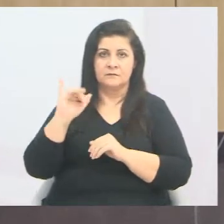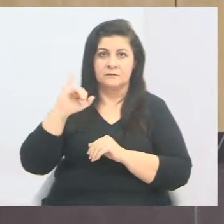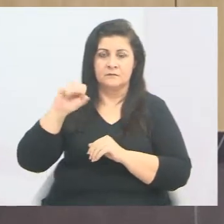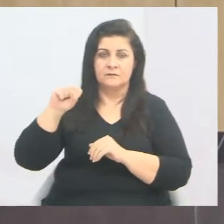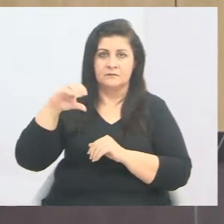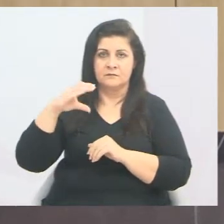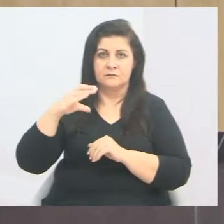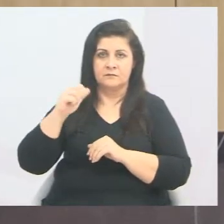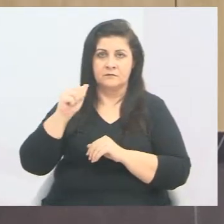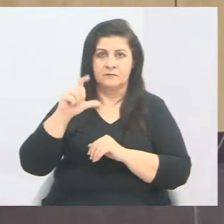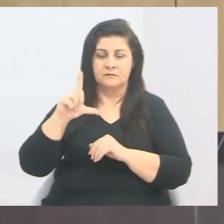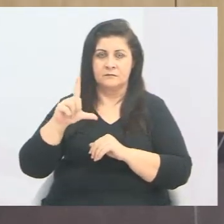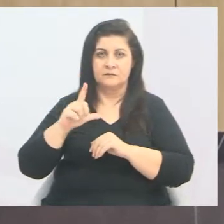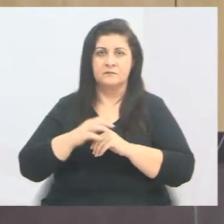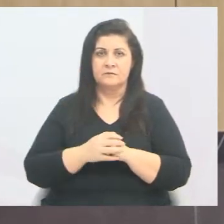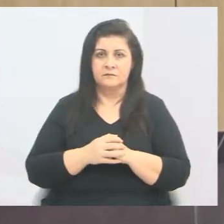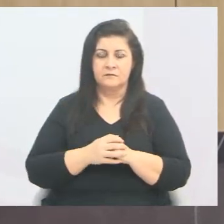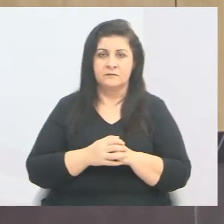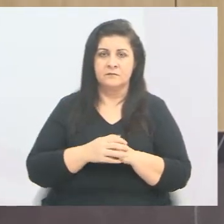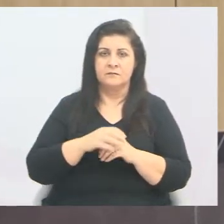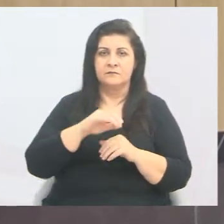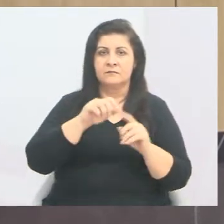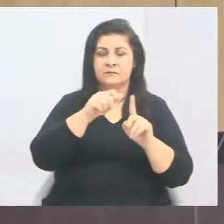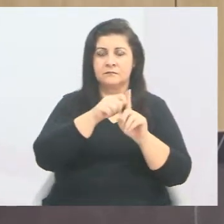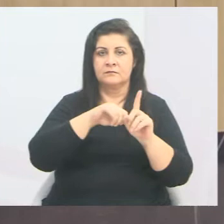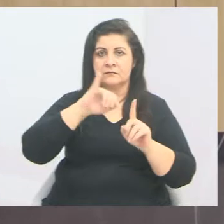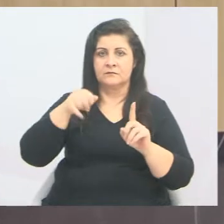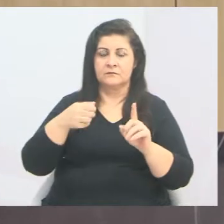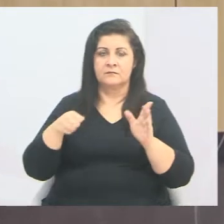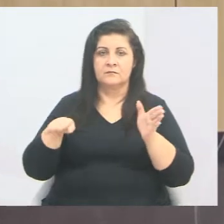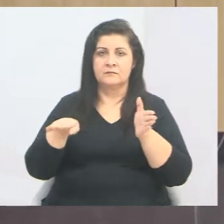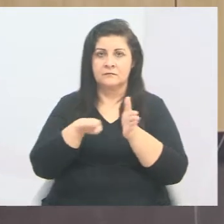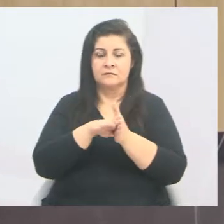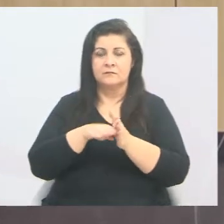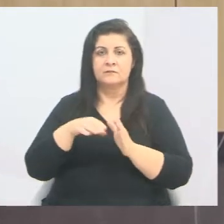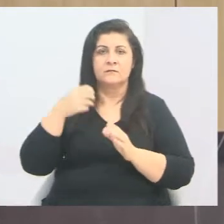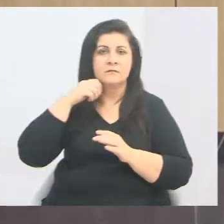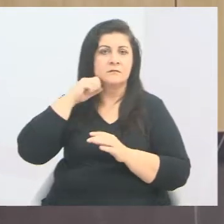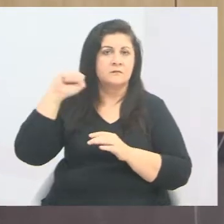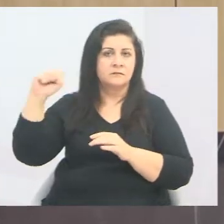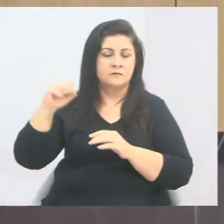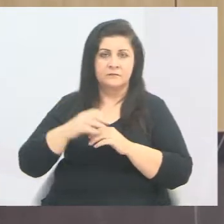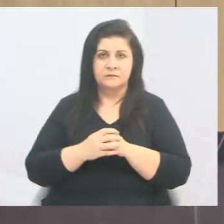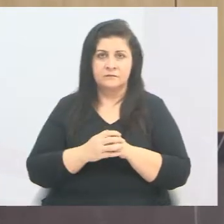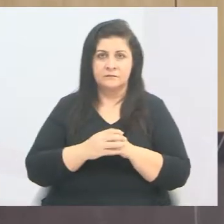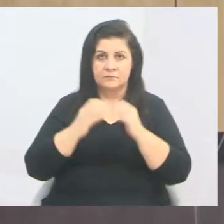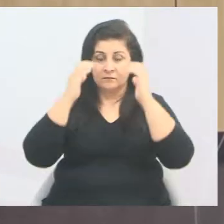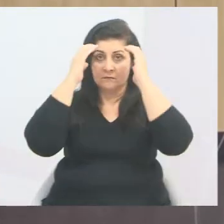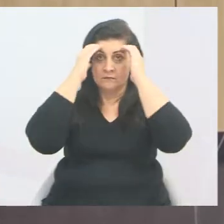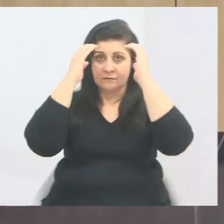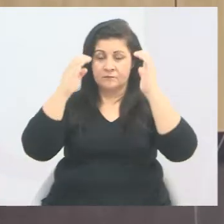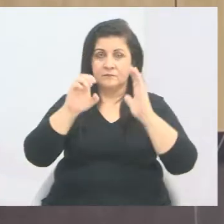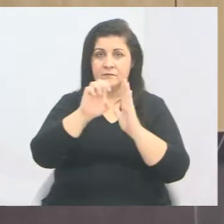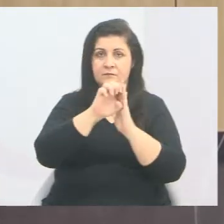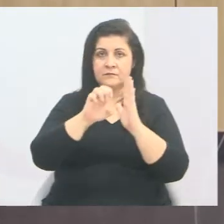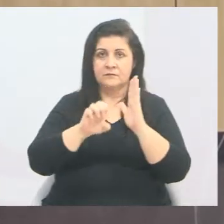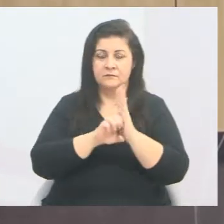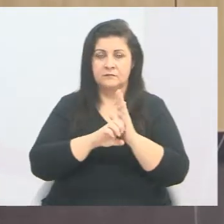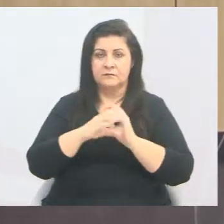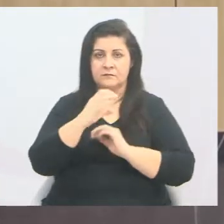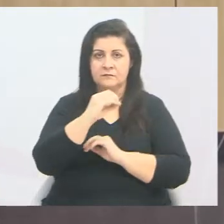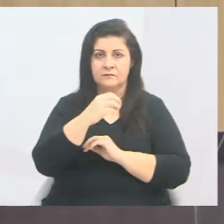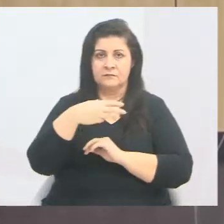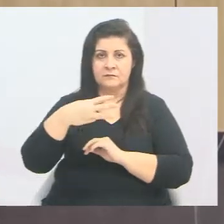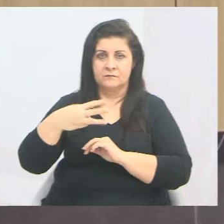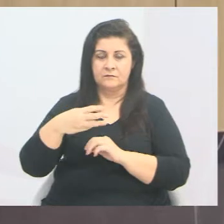janeiro, fevereiro, março e abril 2021, conforme edital número 03/2021,